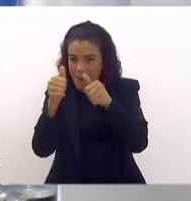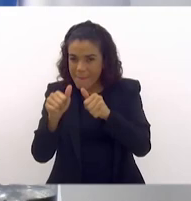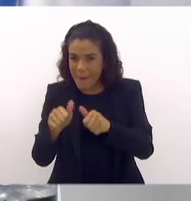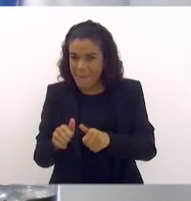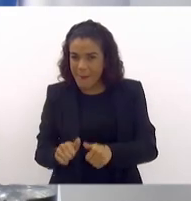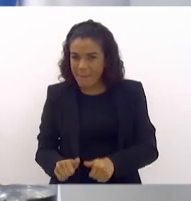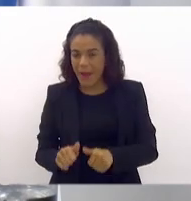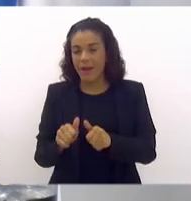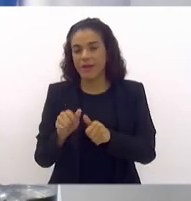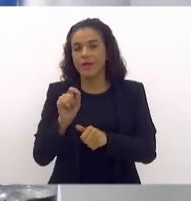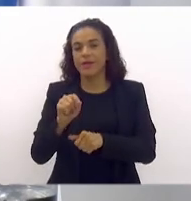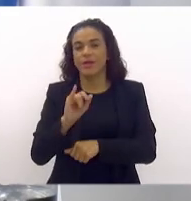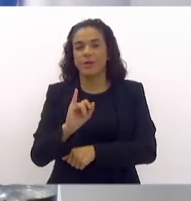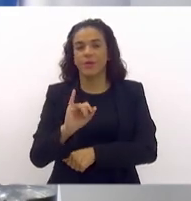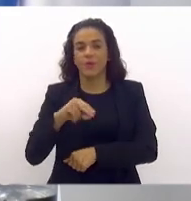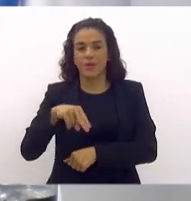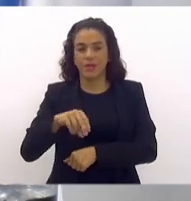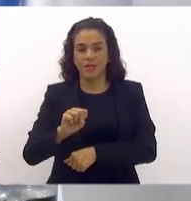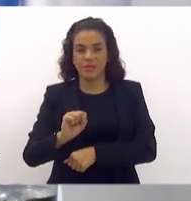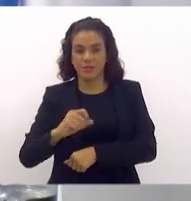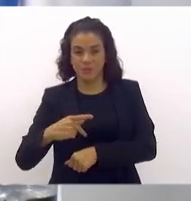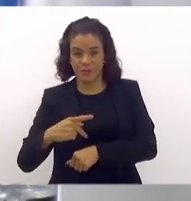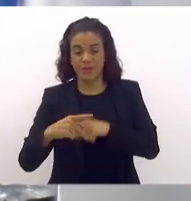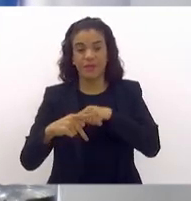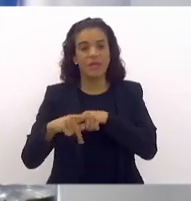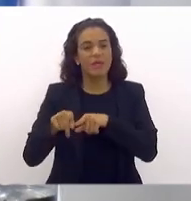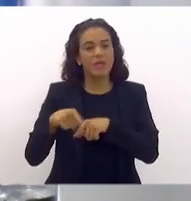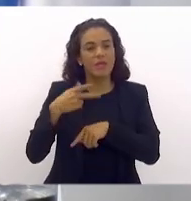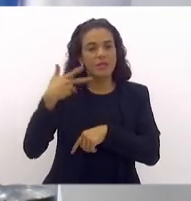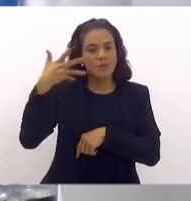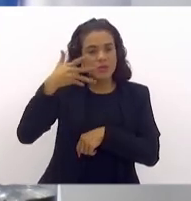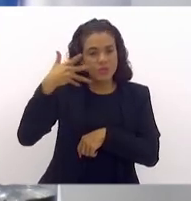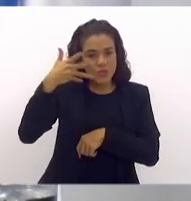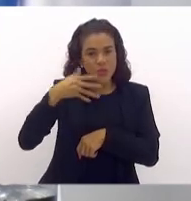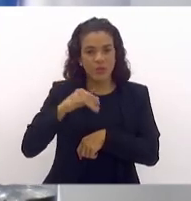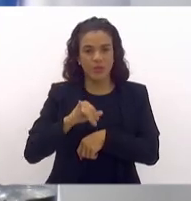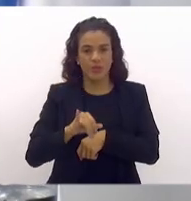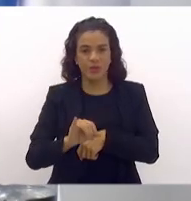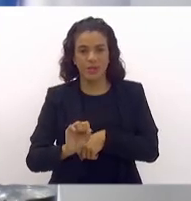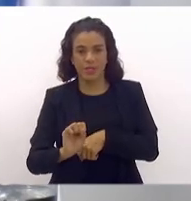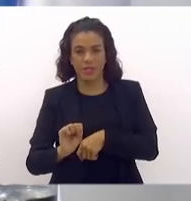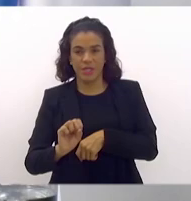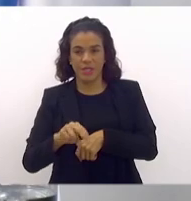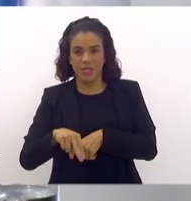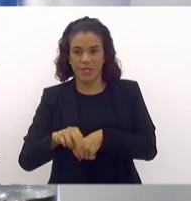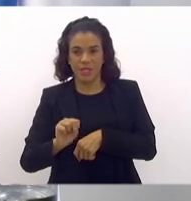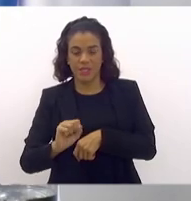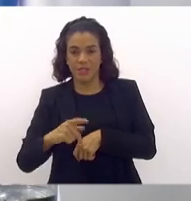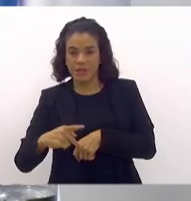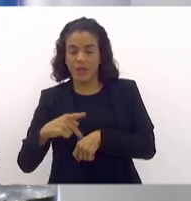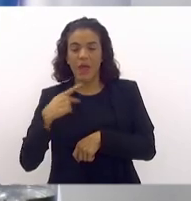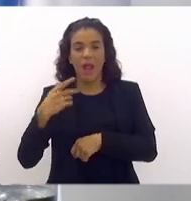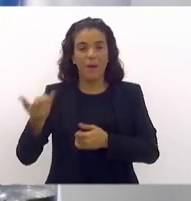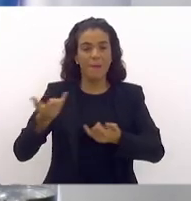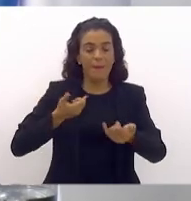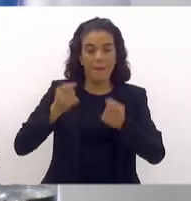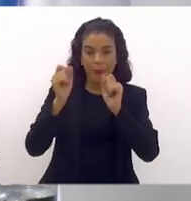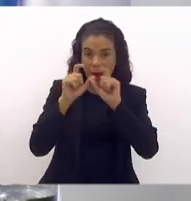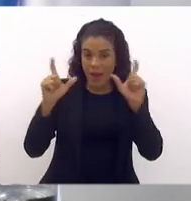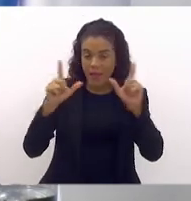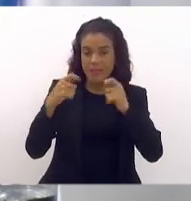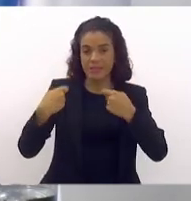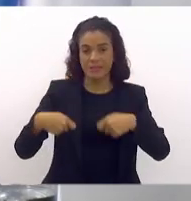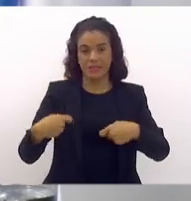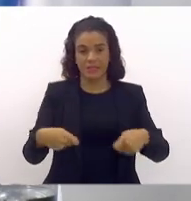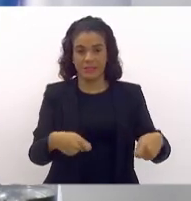de violência, que é o ISP. E na fala das pesquisadoras do ISP, elas nos alertavam da necessidade